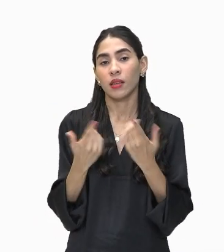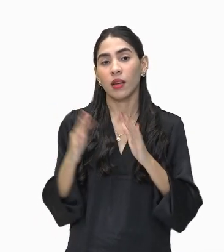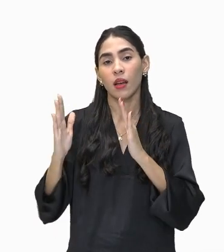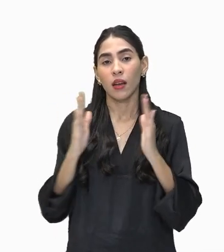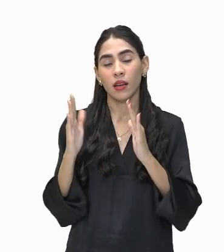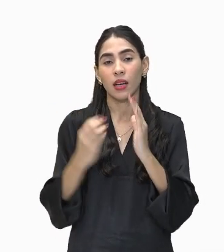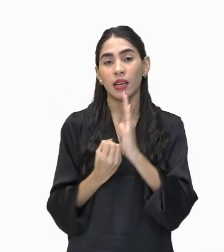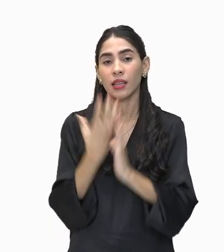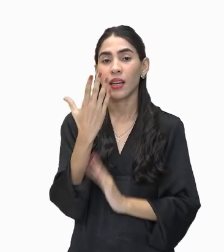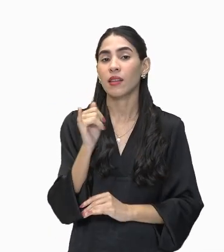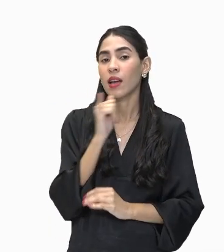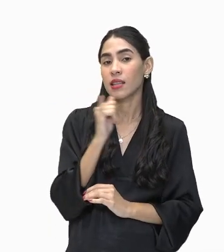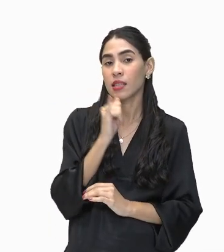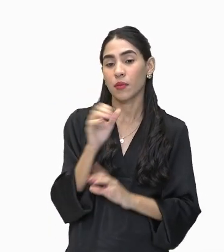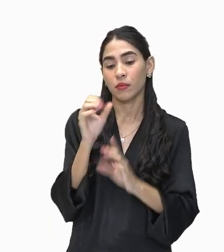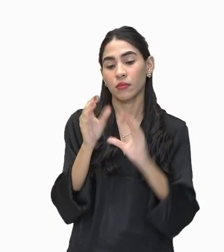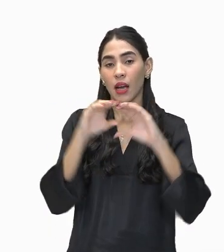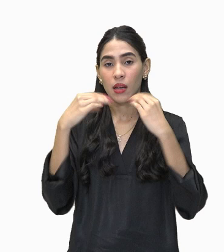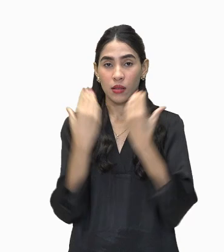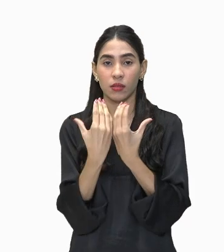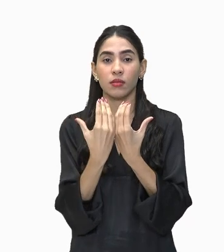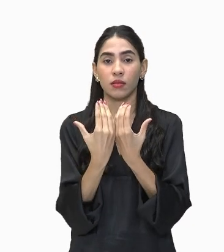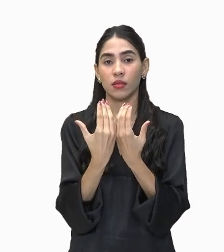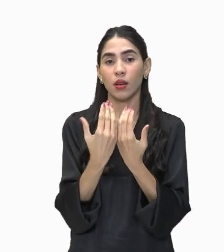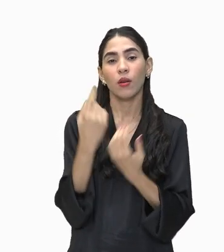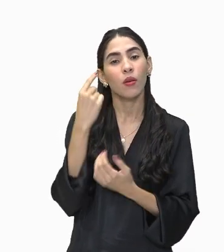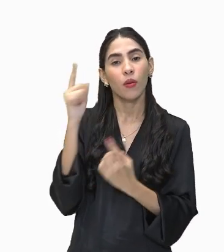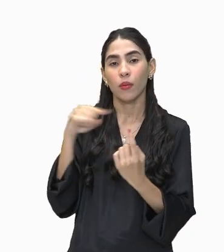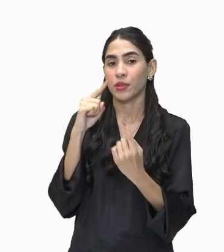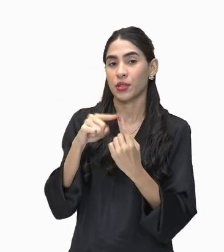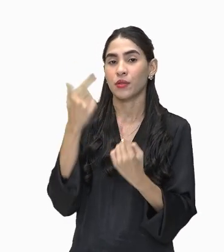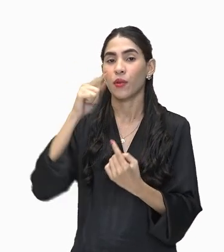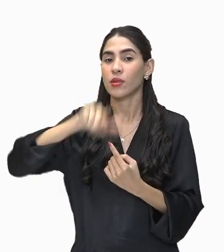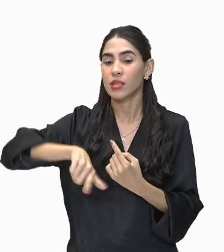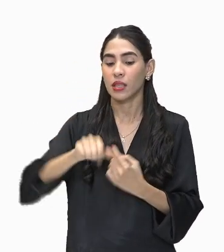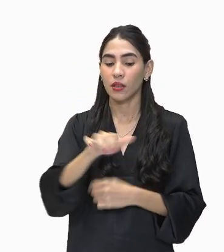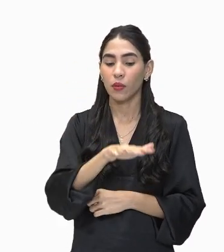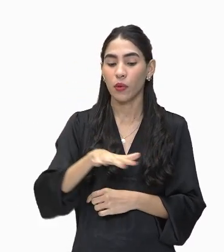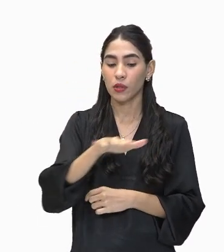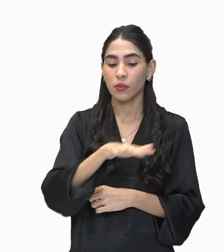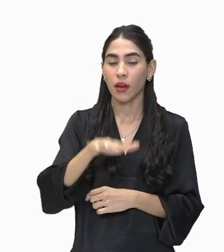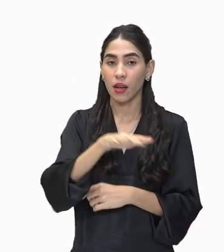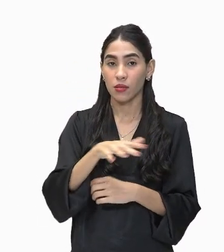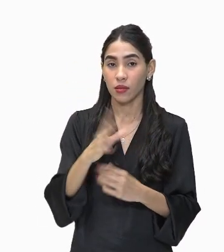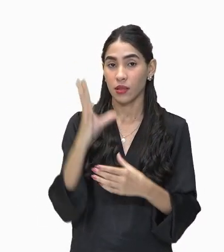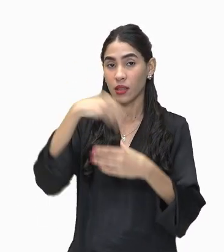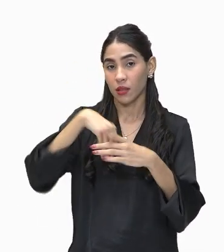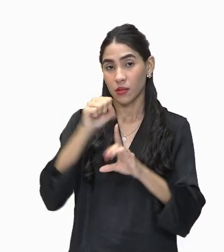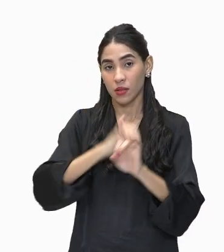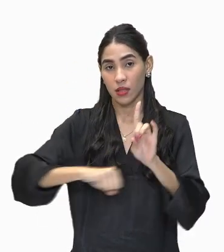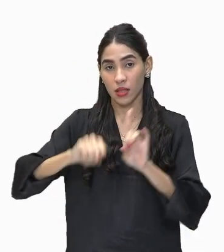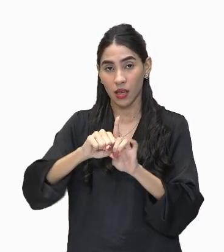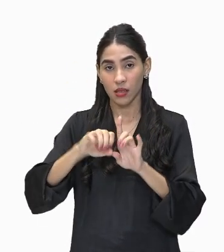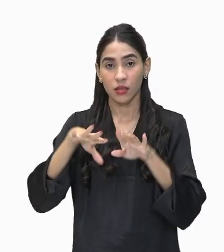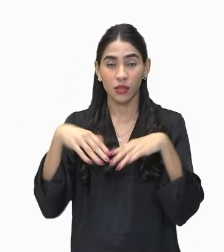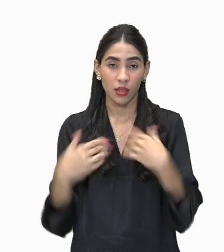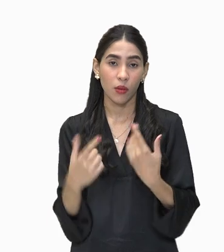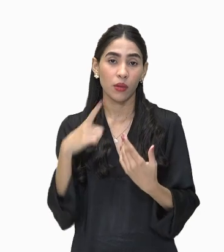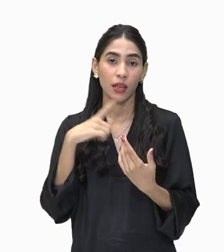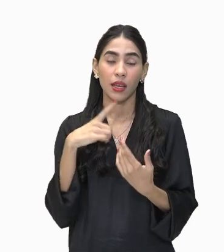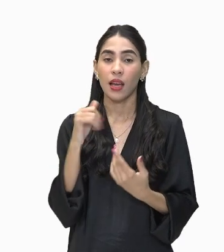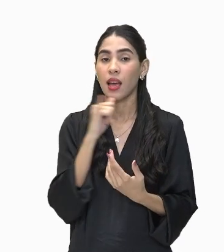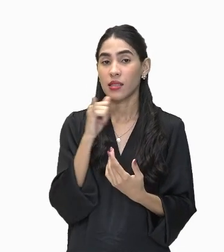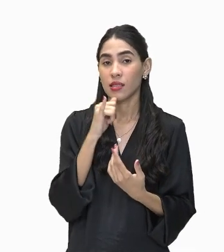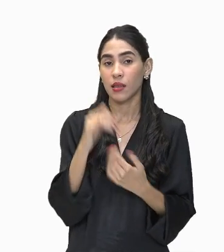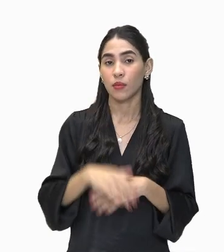foram criadas, por exemplo, associações com o intuito de conquistar o espaço na sociedade. Então nós temos aí como exemplo